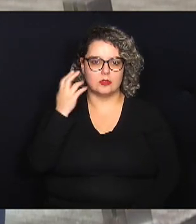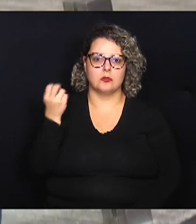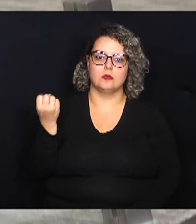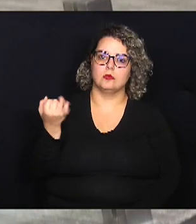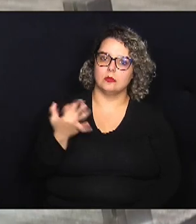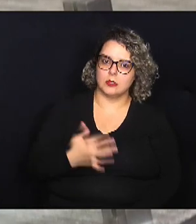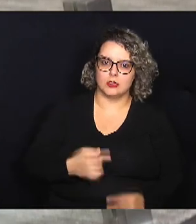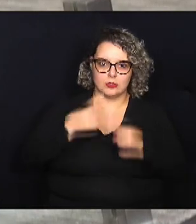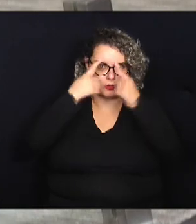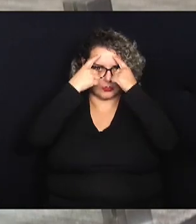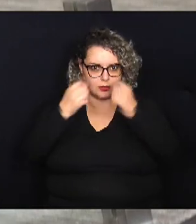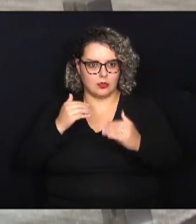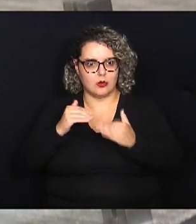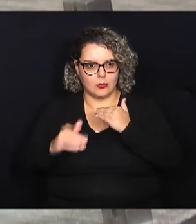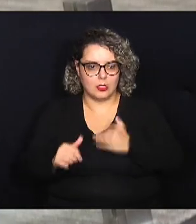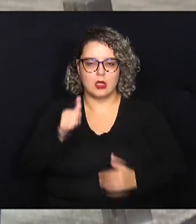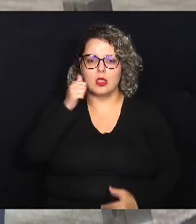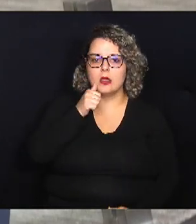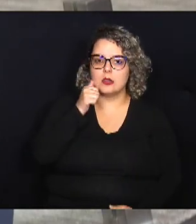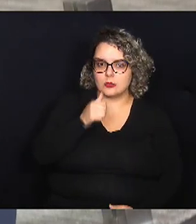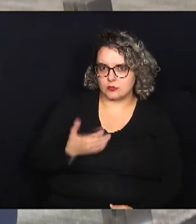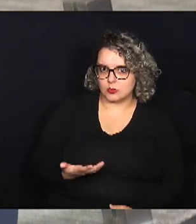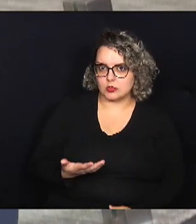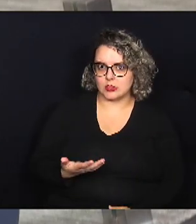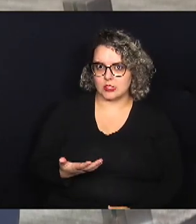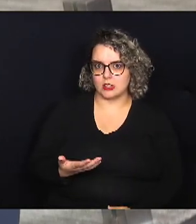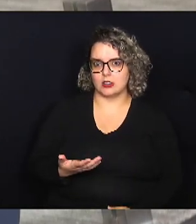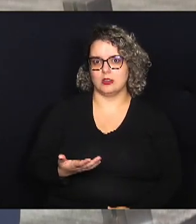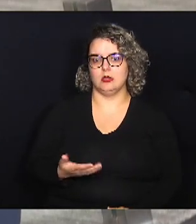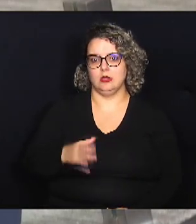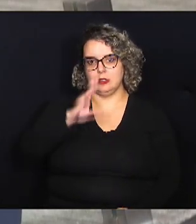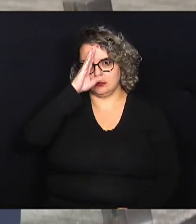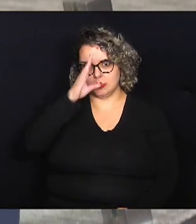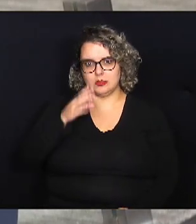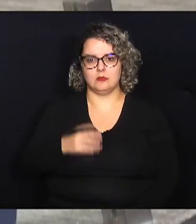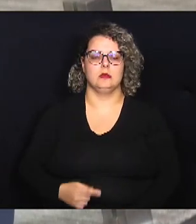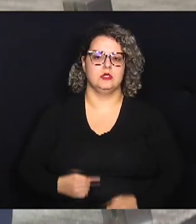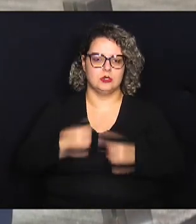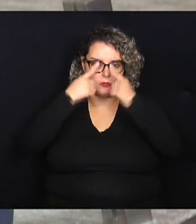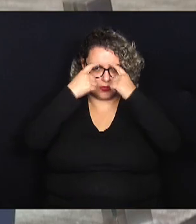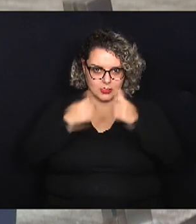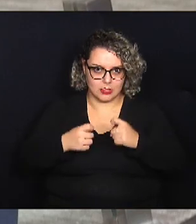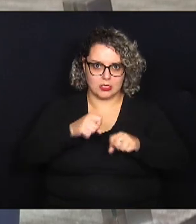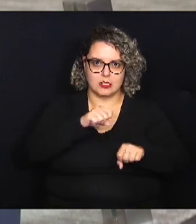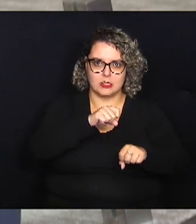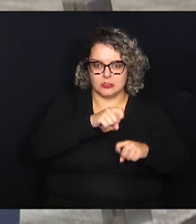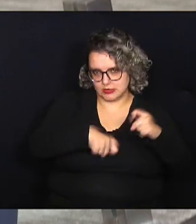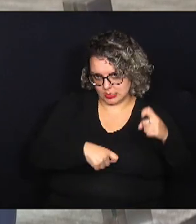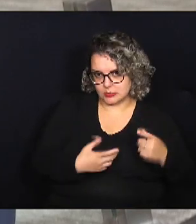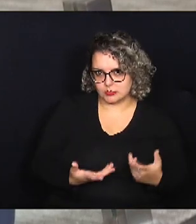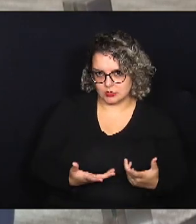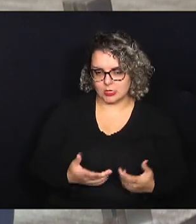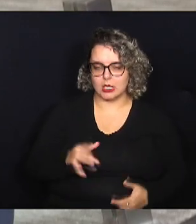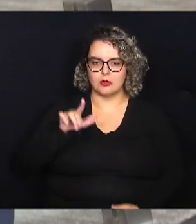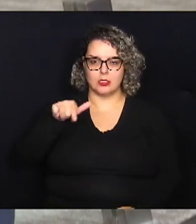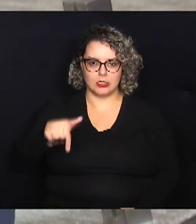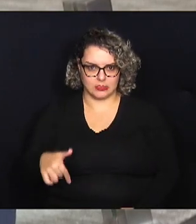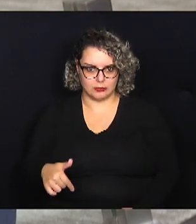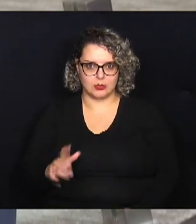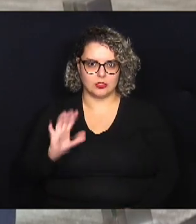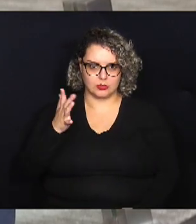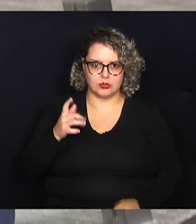violência contra a mulher, contra as mulheres, principalmente a violência sexual. E depois do caso que ocorreu